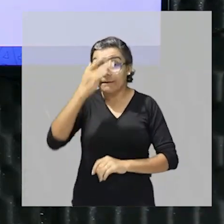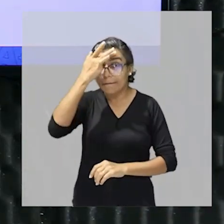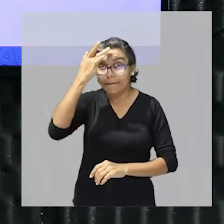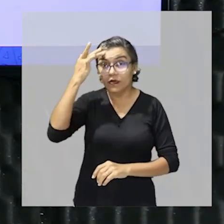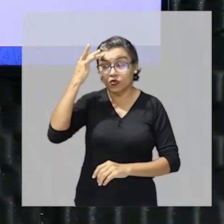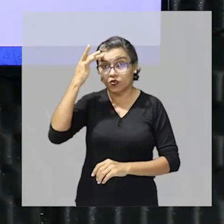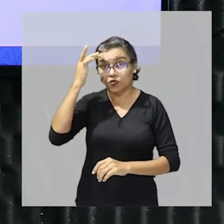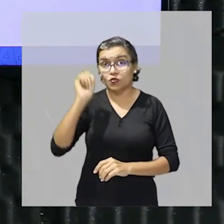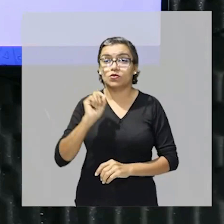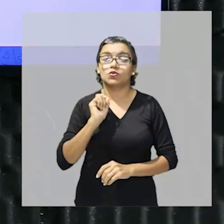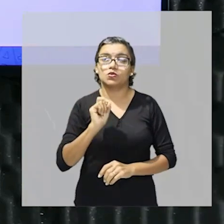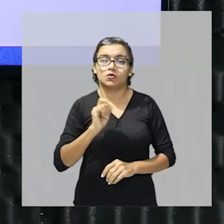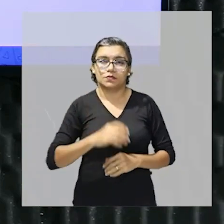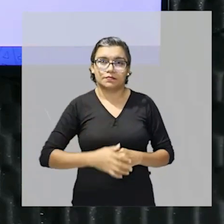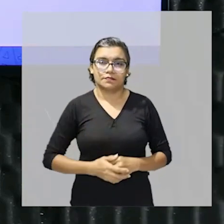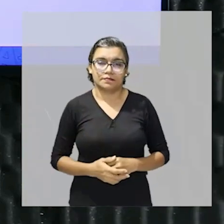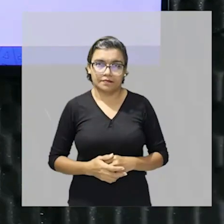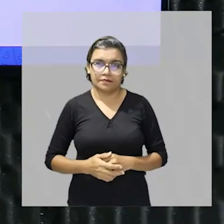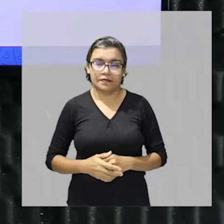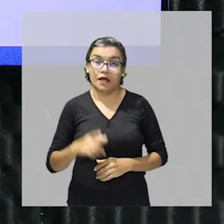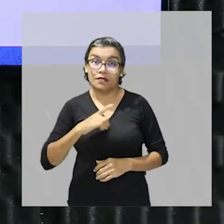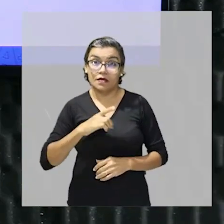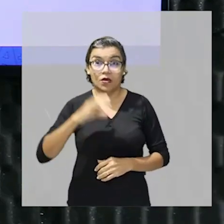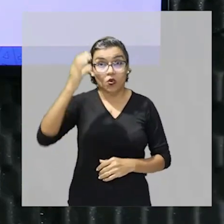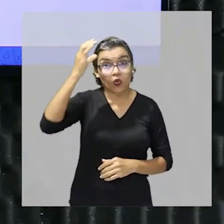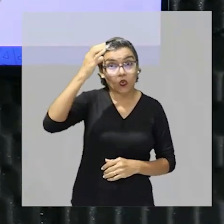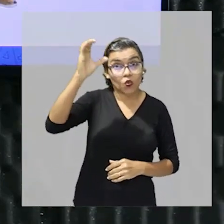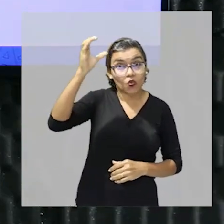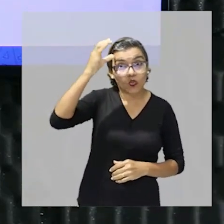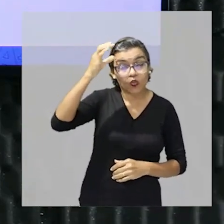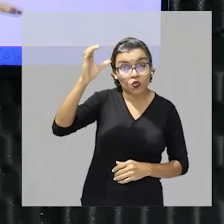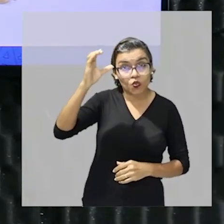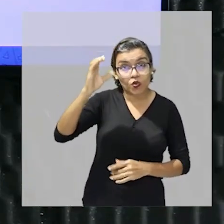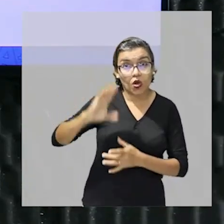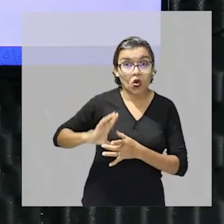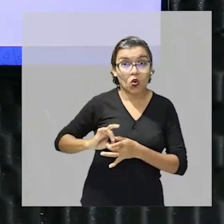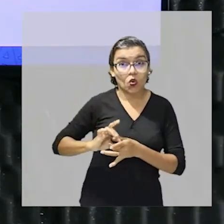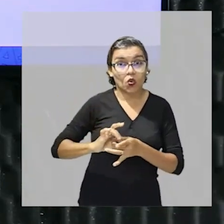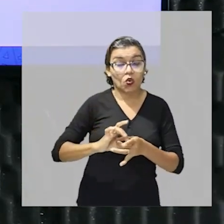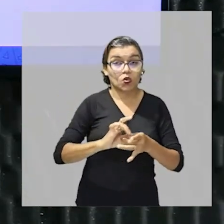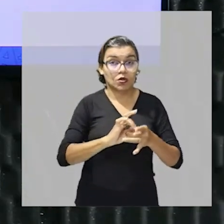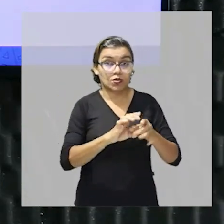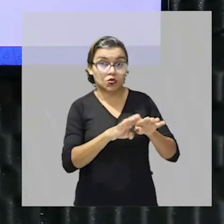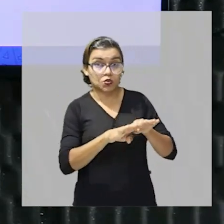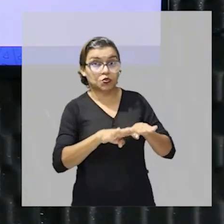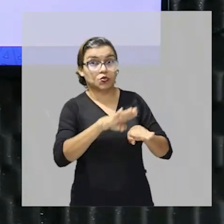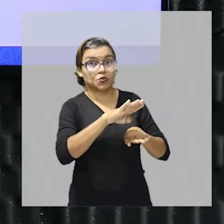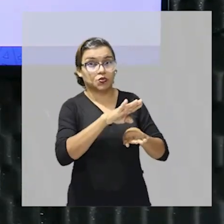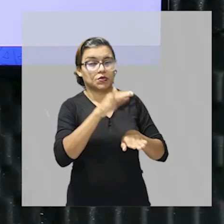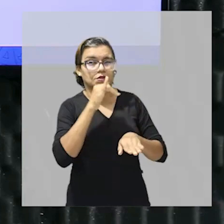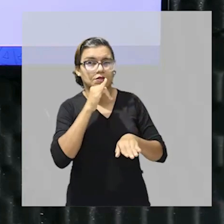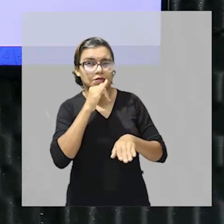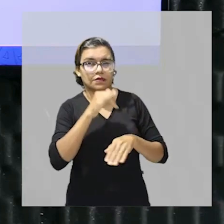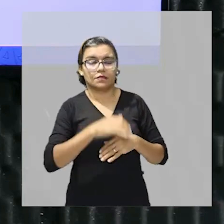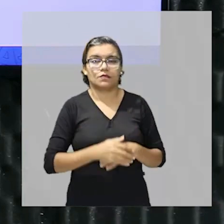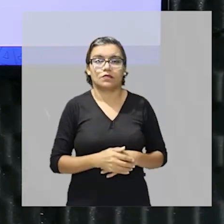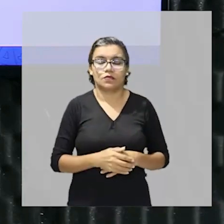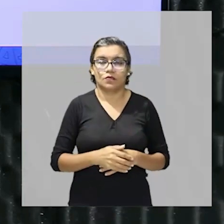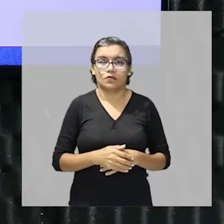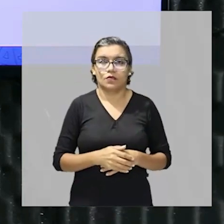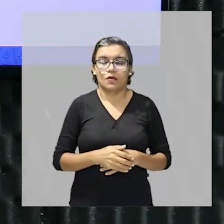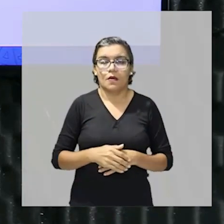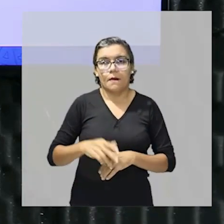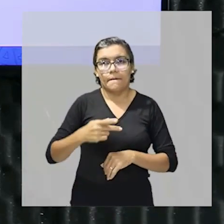foram criadas em culturas de alto contexto, ou seja, essas que trabalham, por exemplo, como a Coreia do